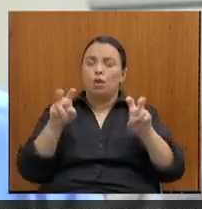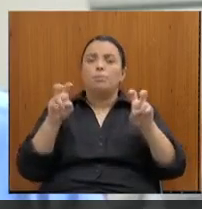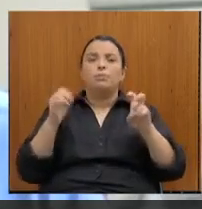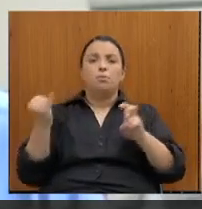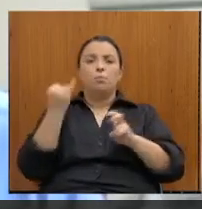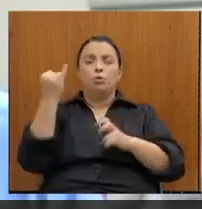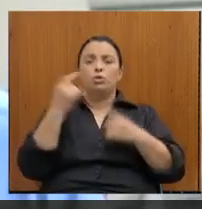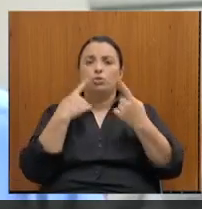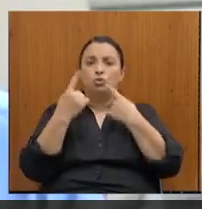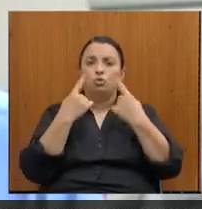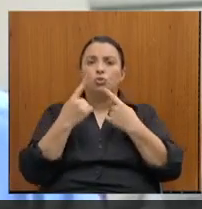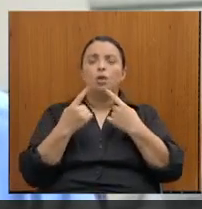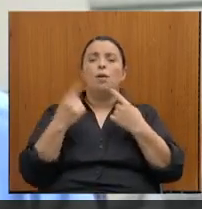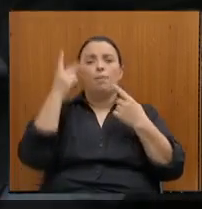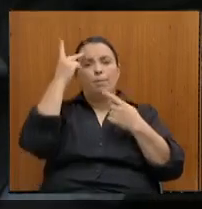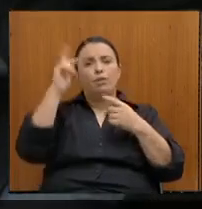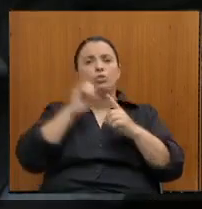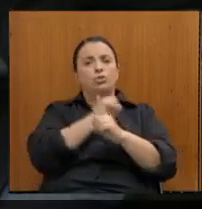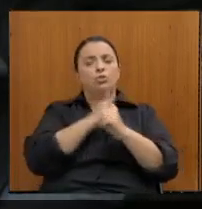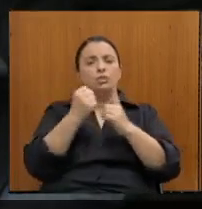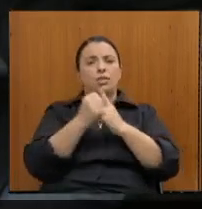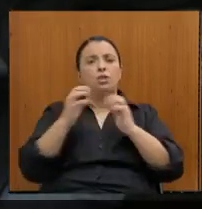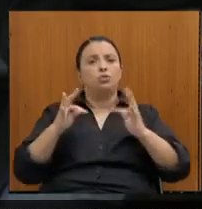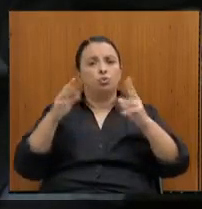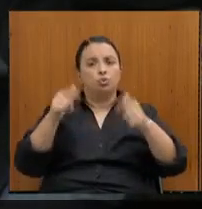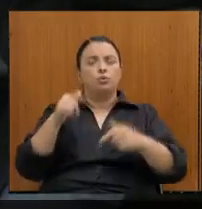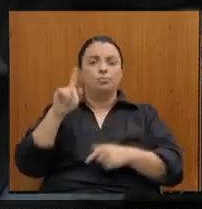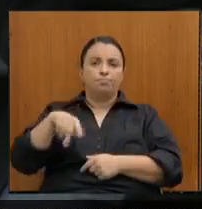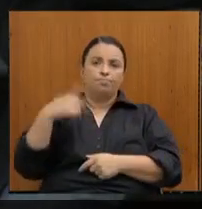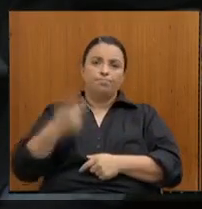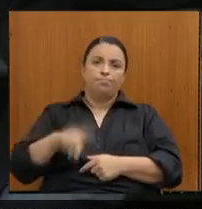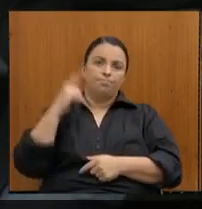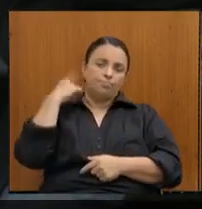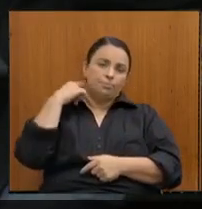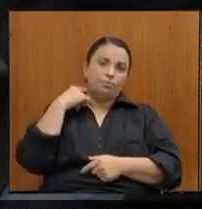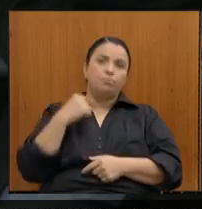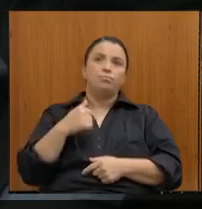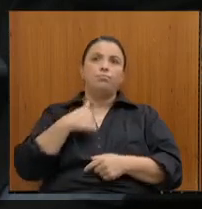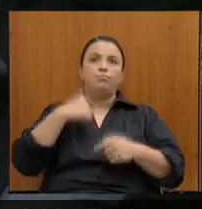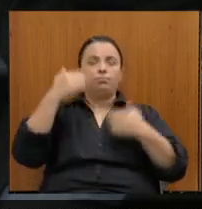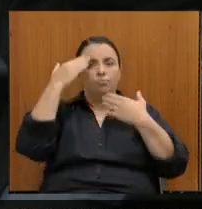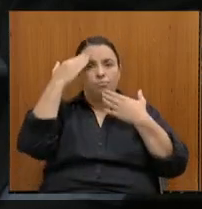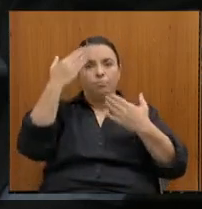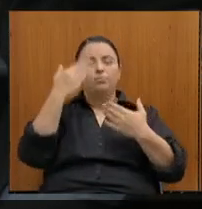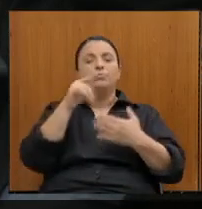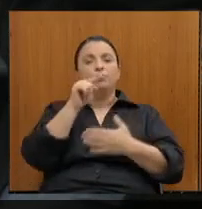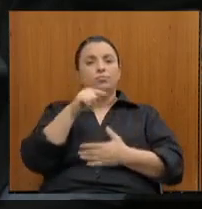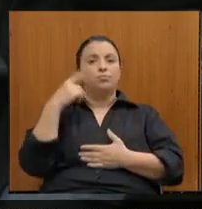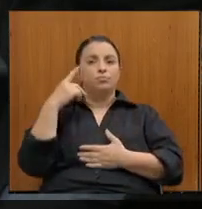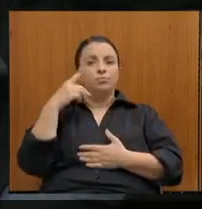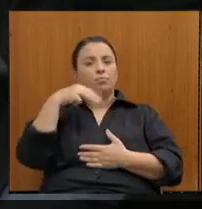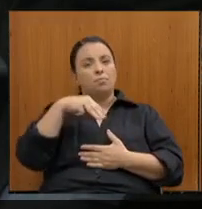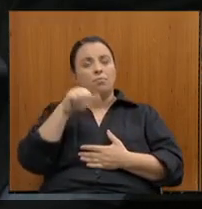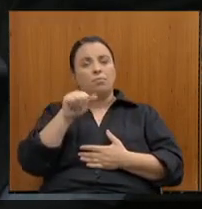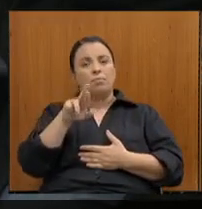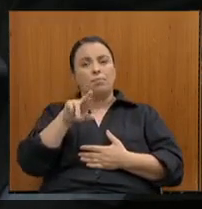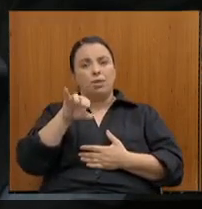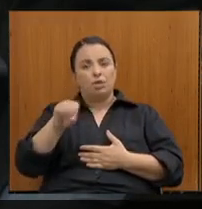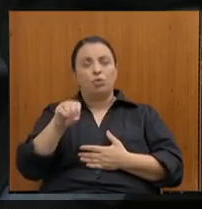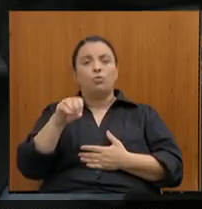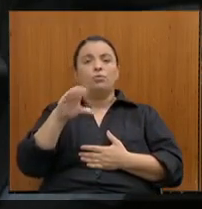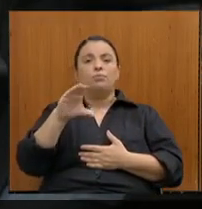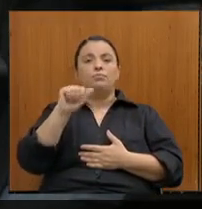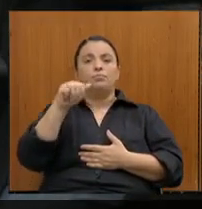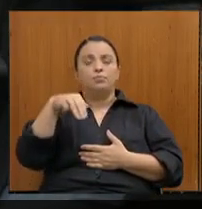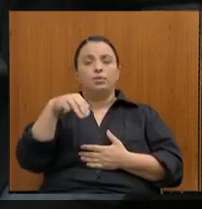para a sociedade ia muito obrigado te agradeço nosso grande amigo Mário Campos Presidente do